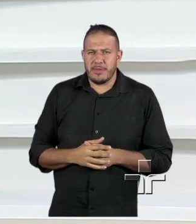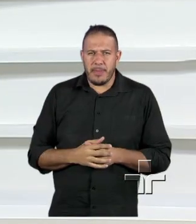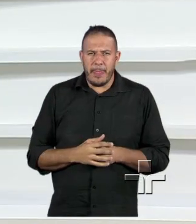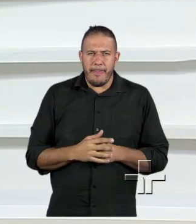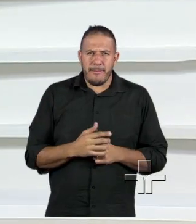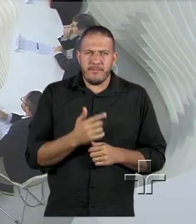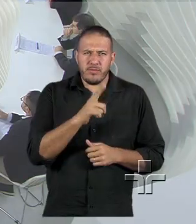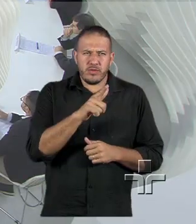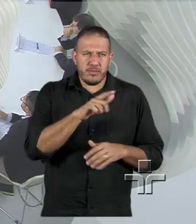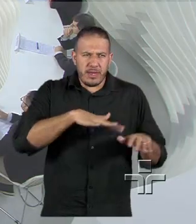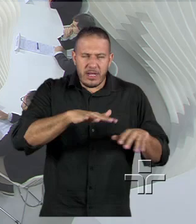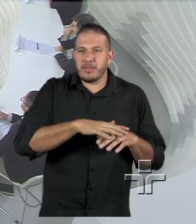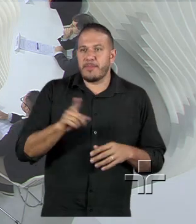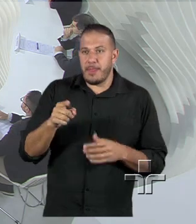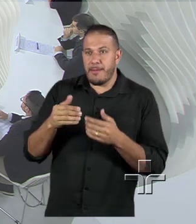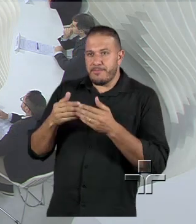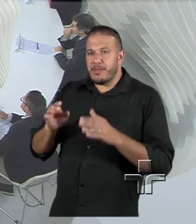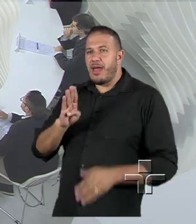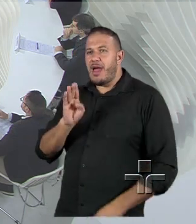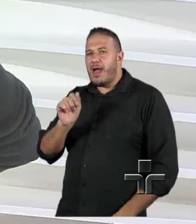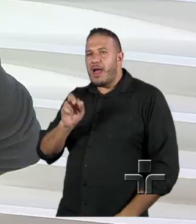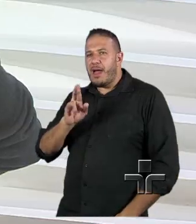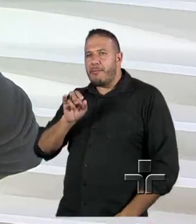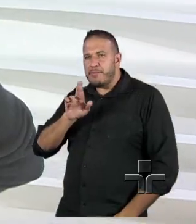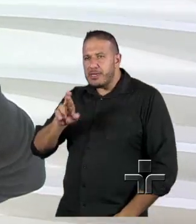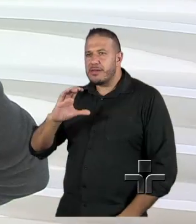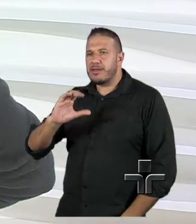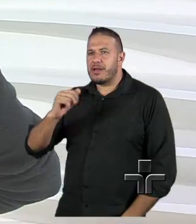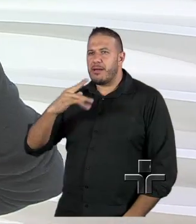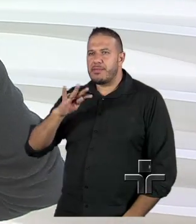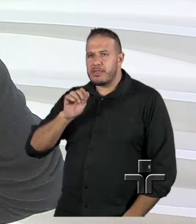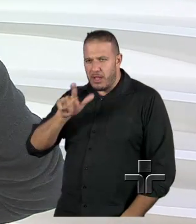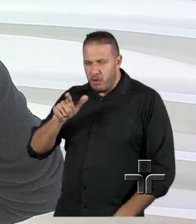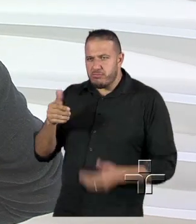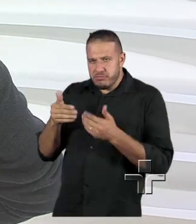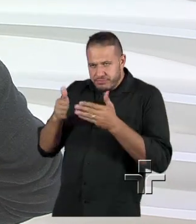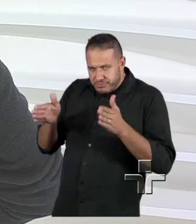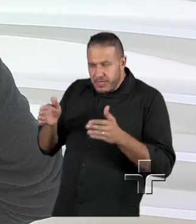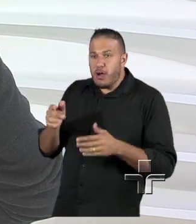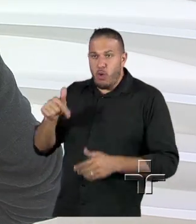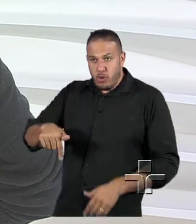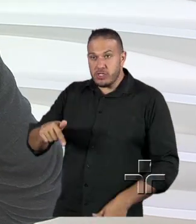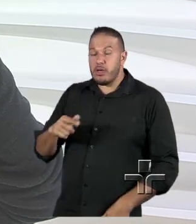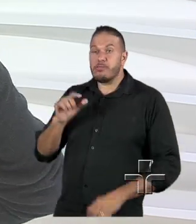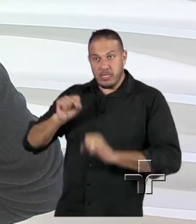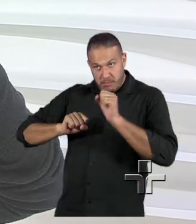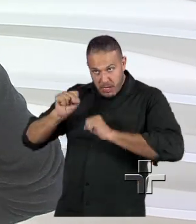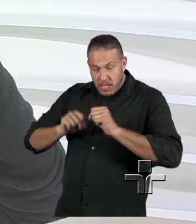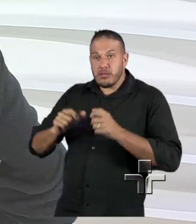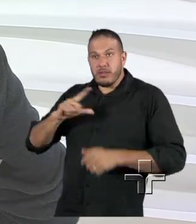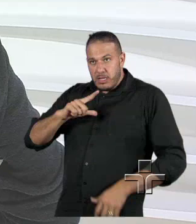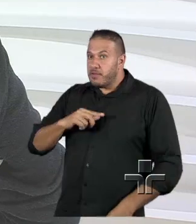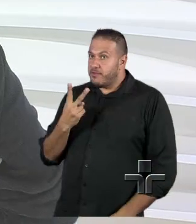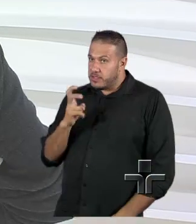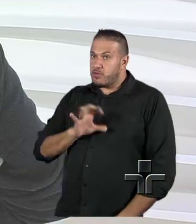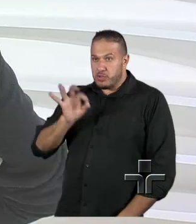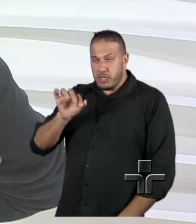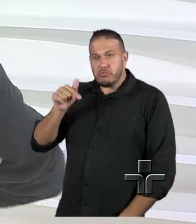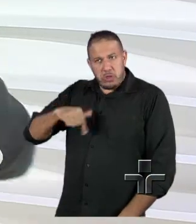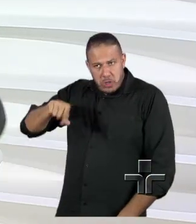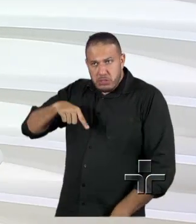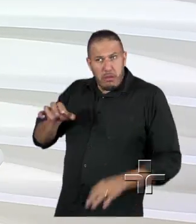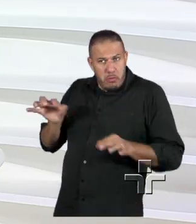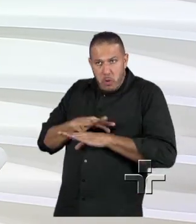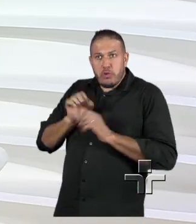Não. Para você abrir capital hoje, você precisa de abrir pelo menos 25%. 100% da empresa é minha hoje. Então, estou dizendo que talvez a gente está